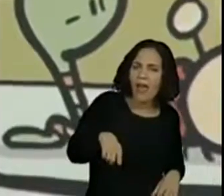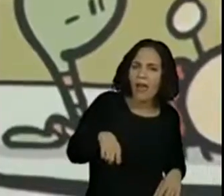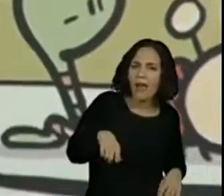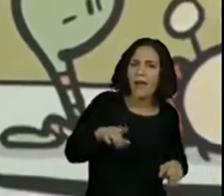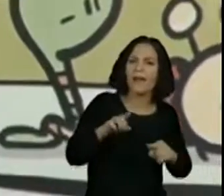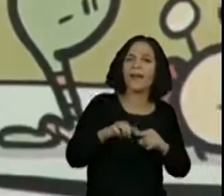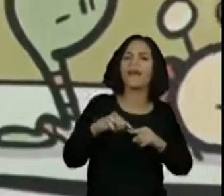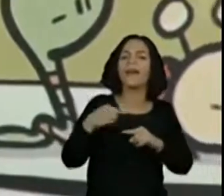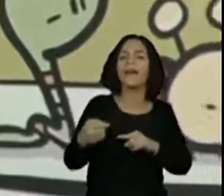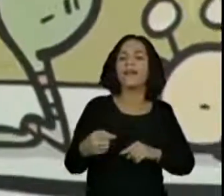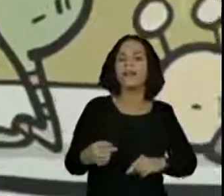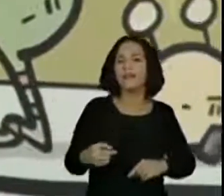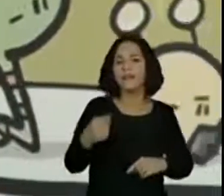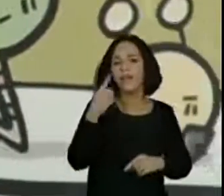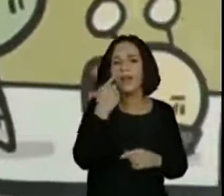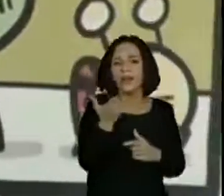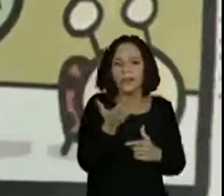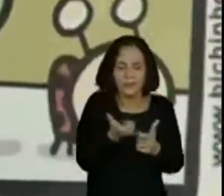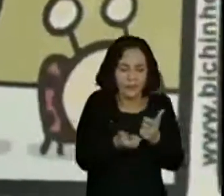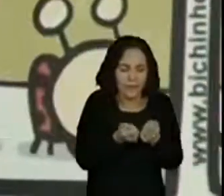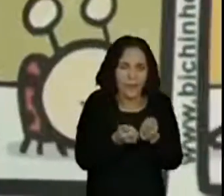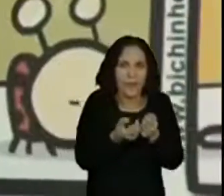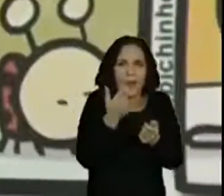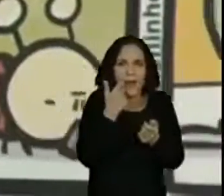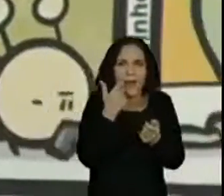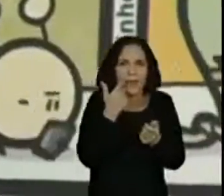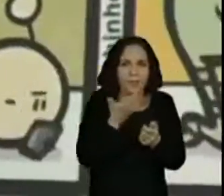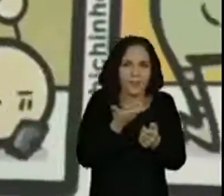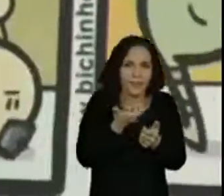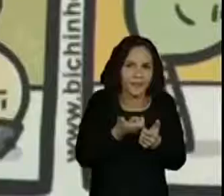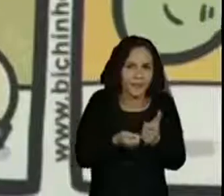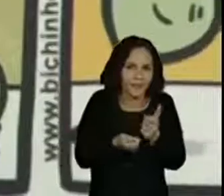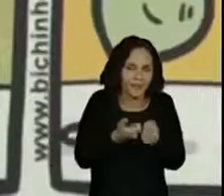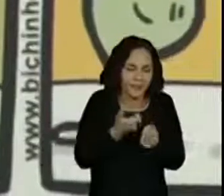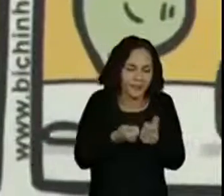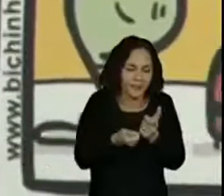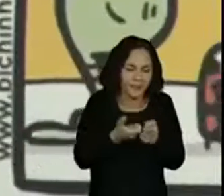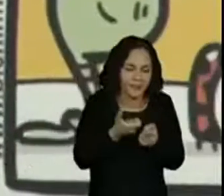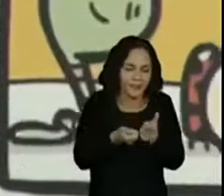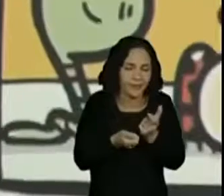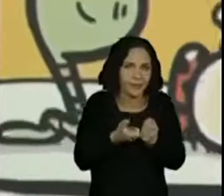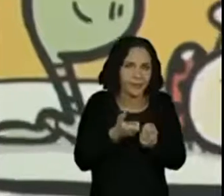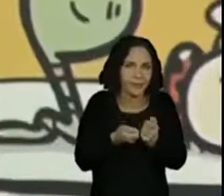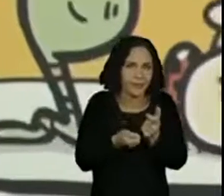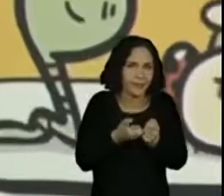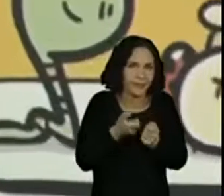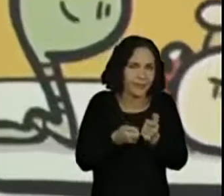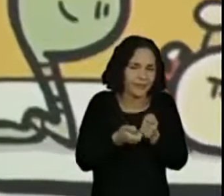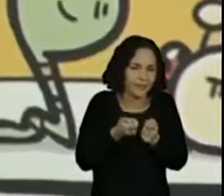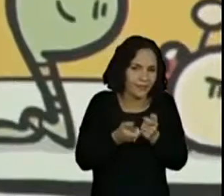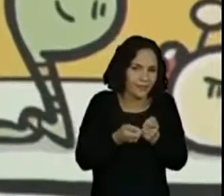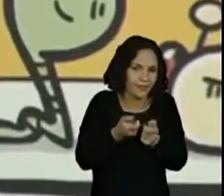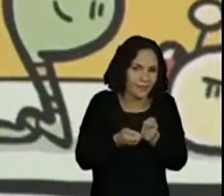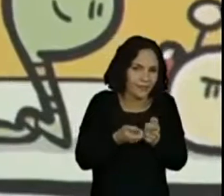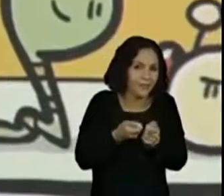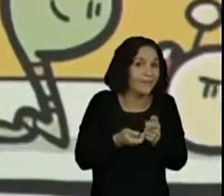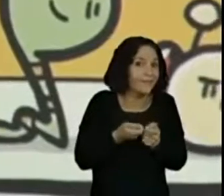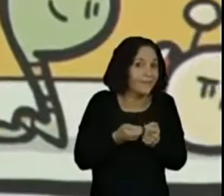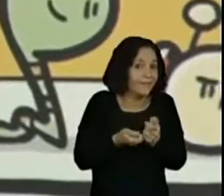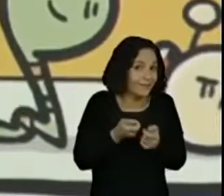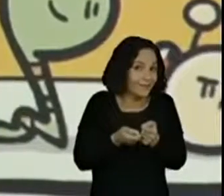olha onde está as mãos dela, professora. No celular. No celular. Ela